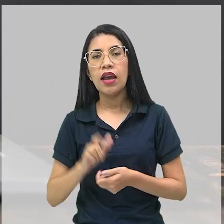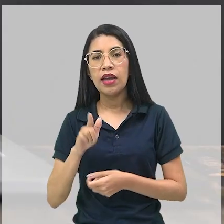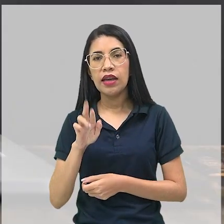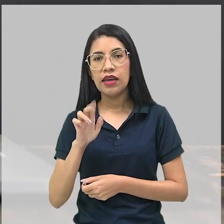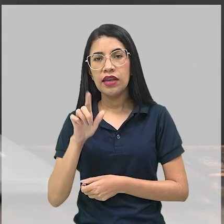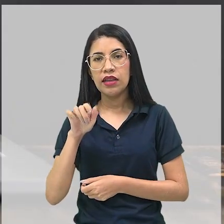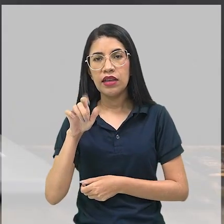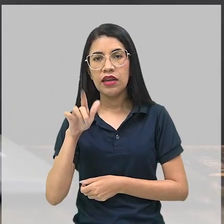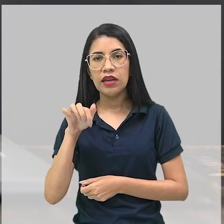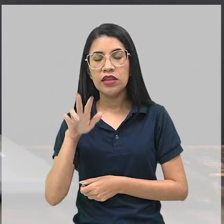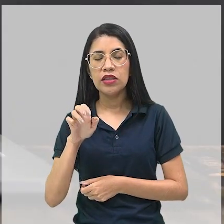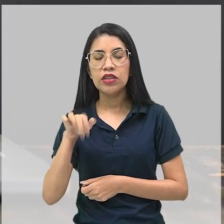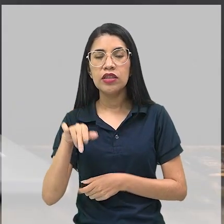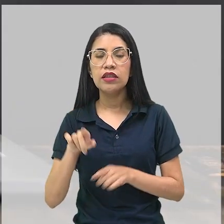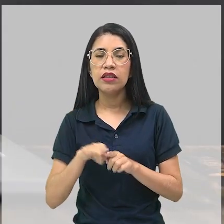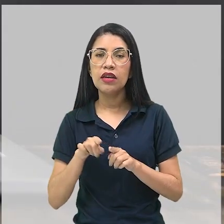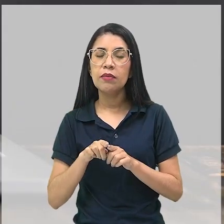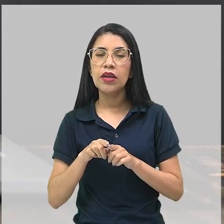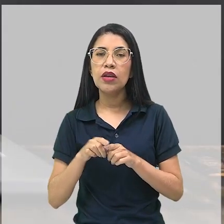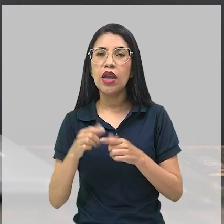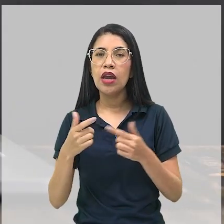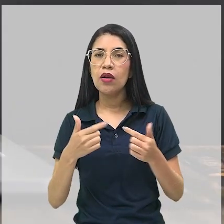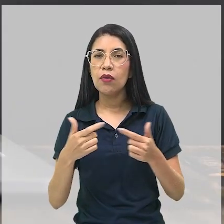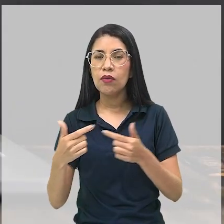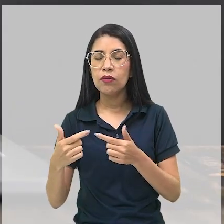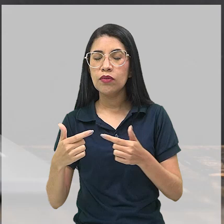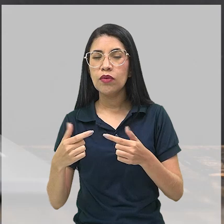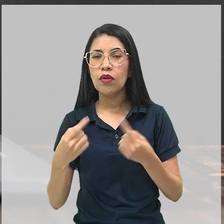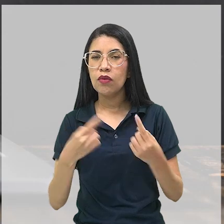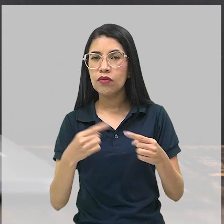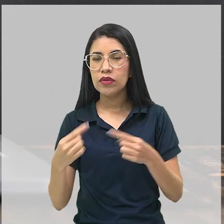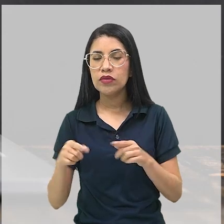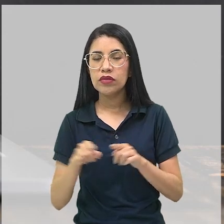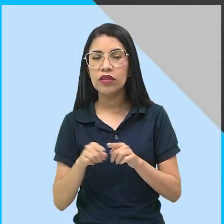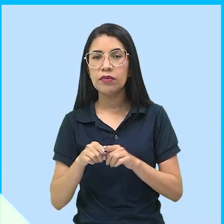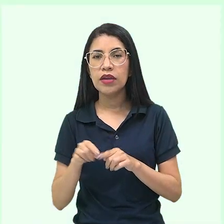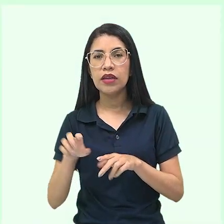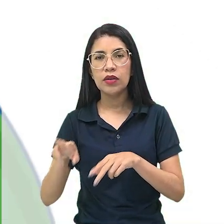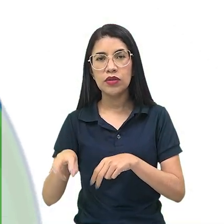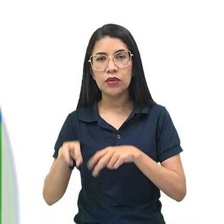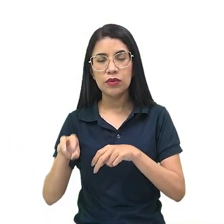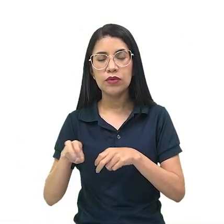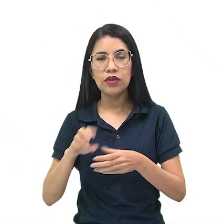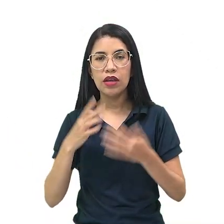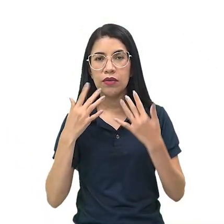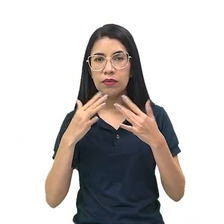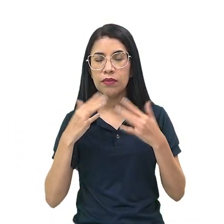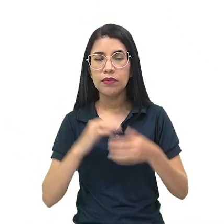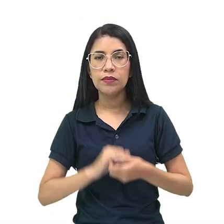conflitos agrários e à exploração predatória dos recursos naturais.